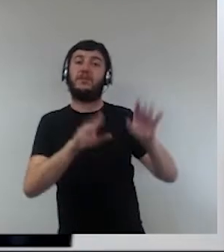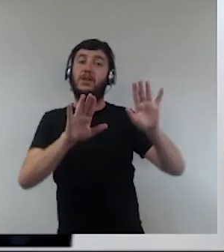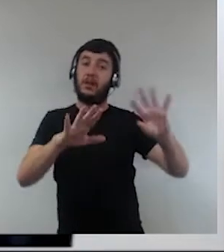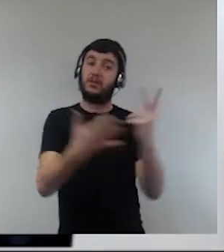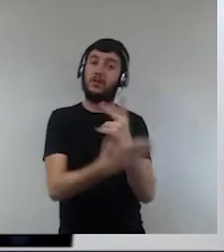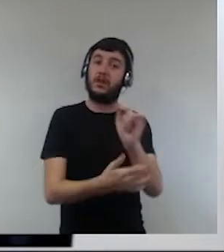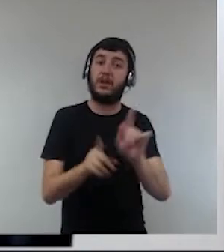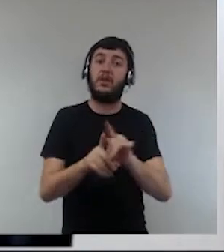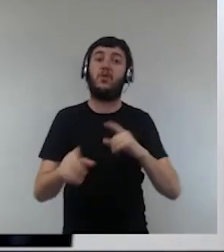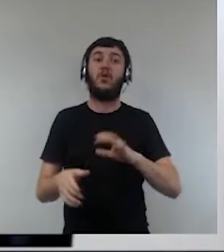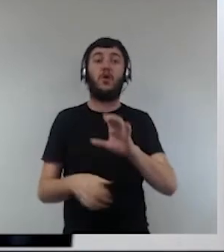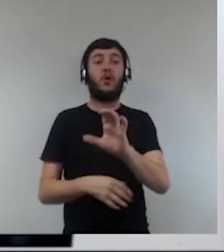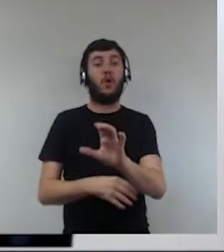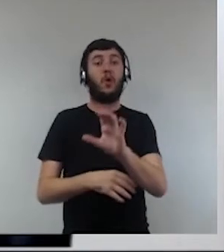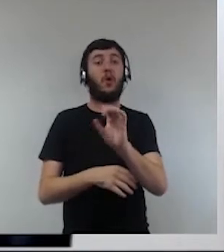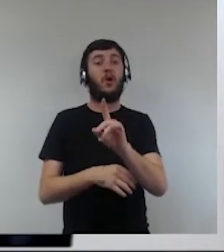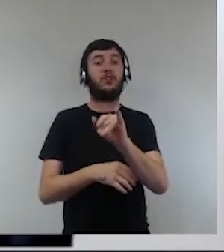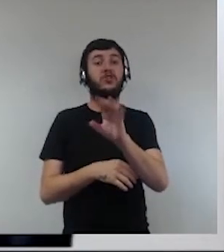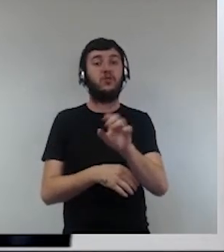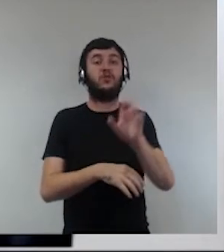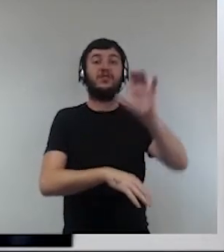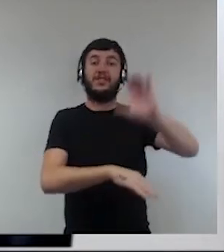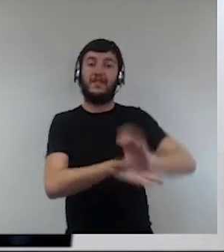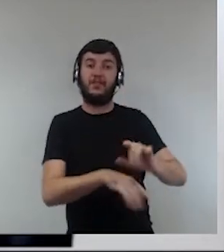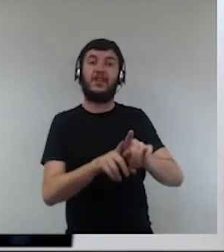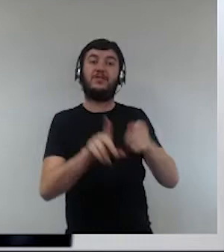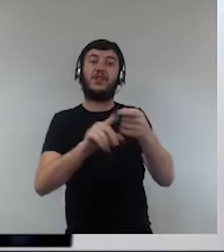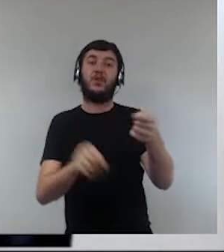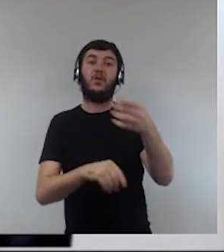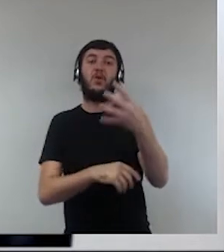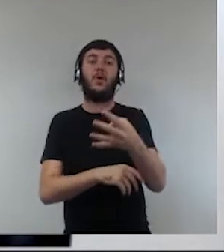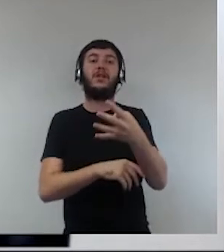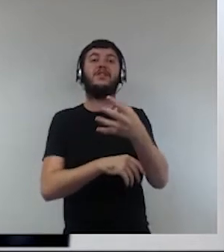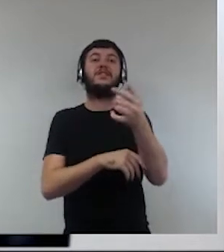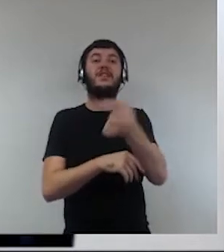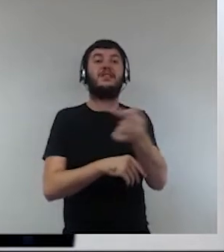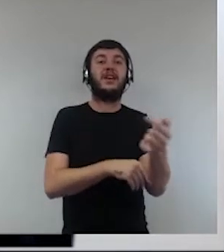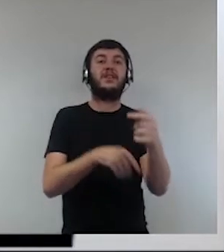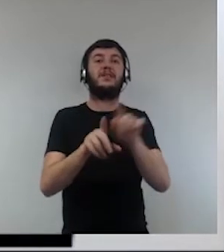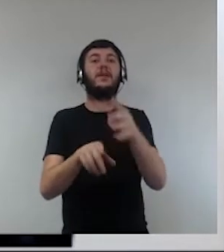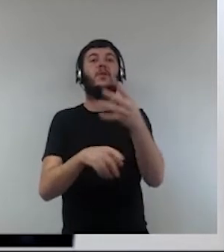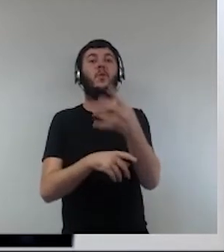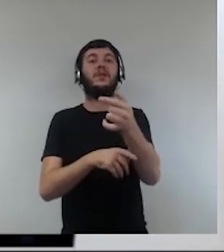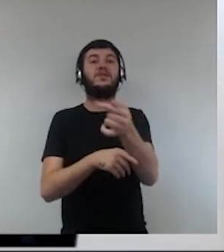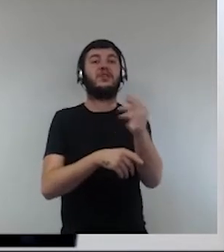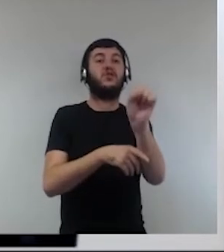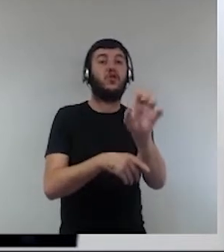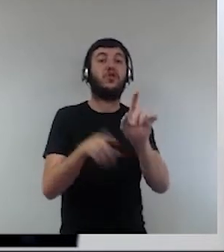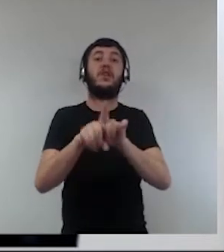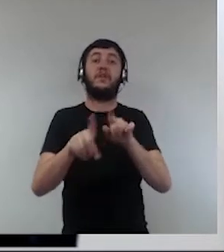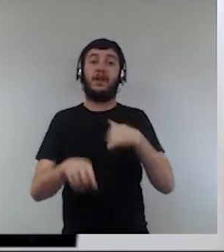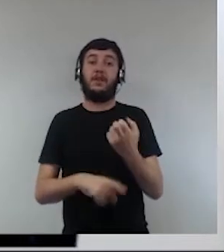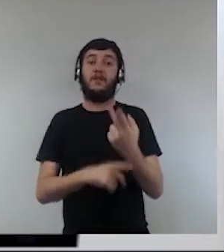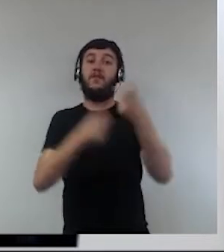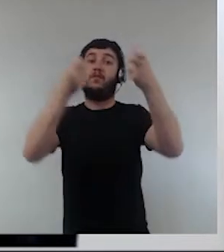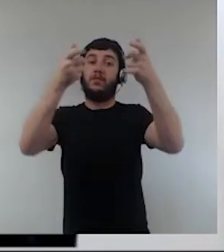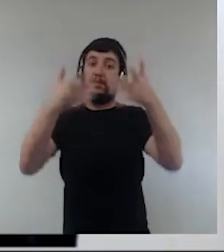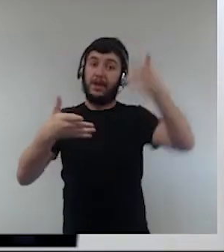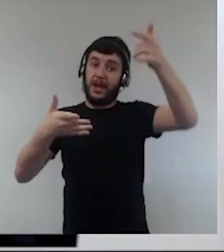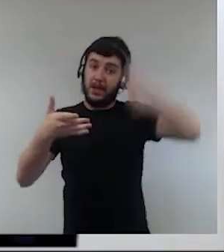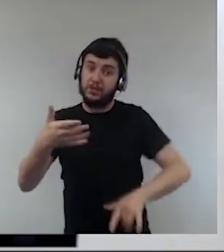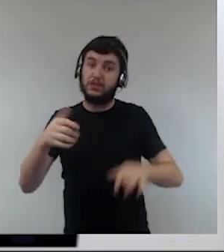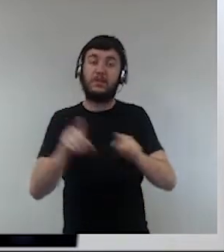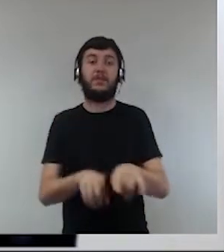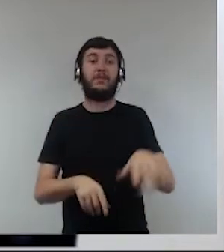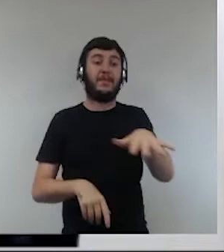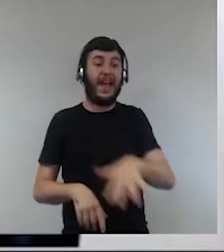os artigos 477 e 478, repito, aplicáveis no âmbito do